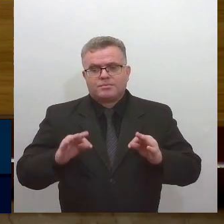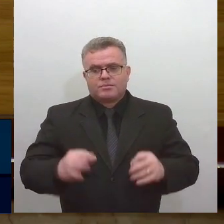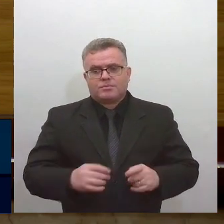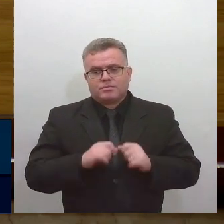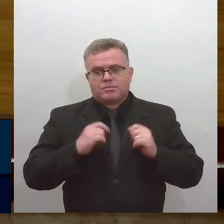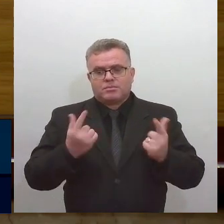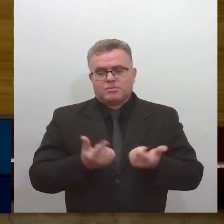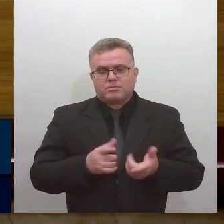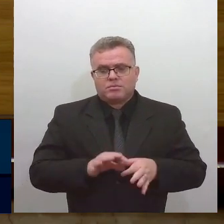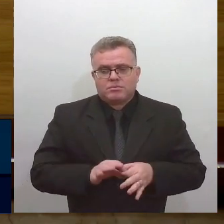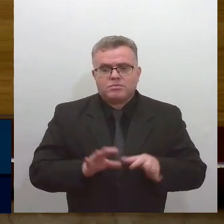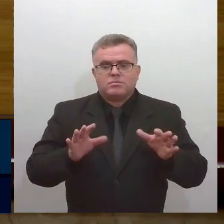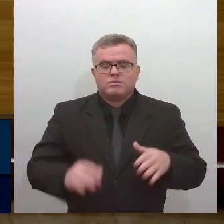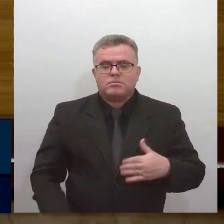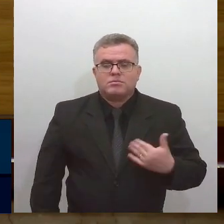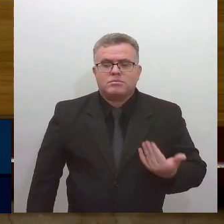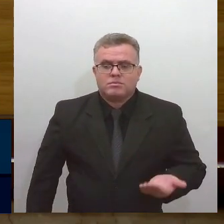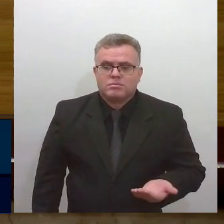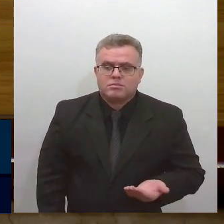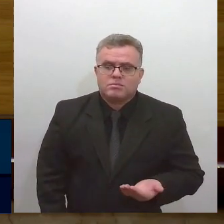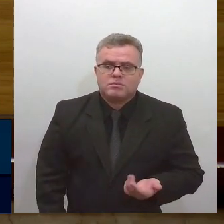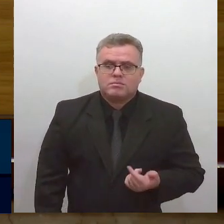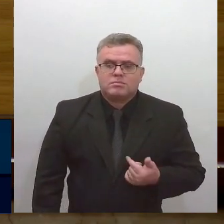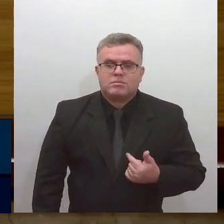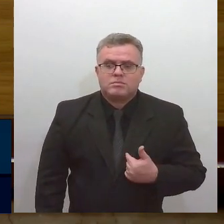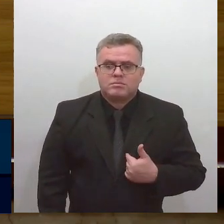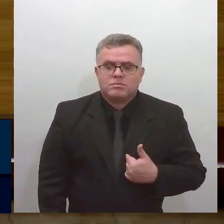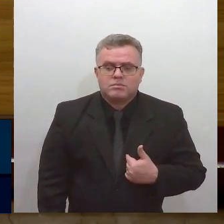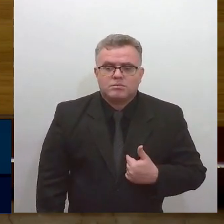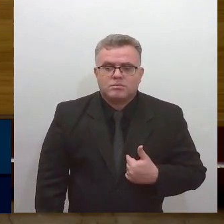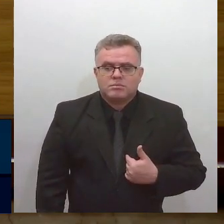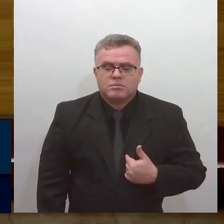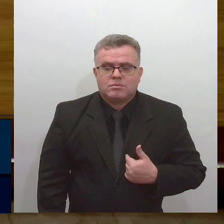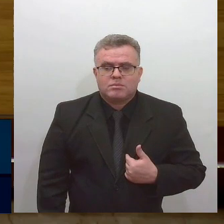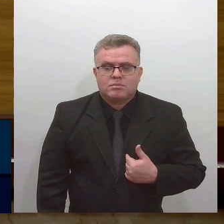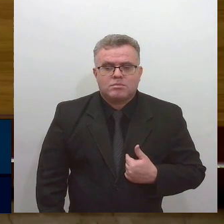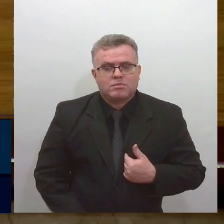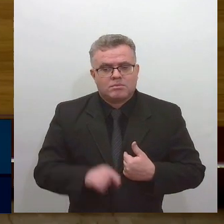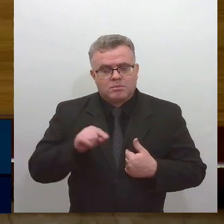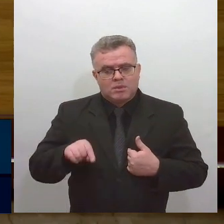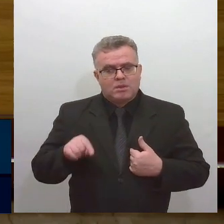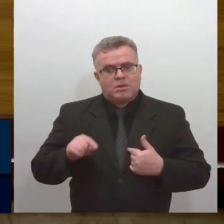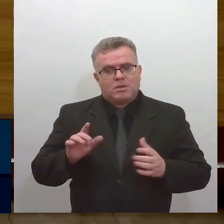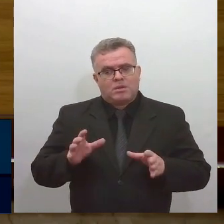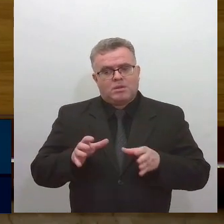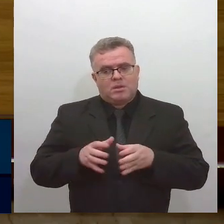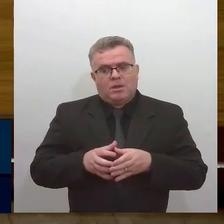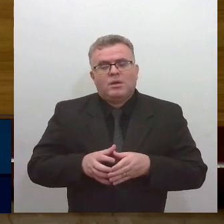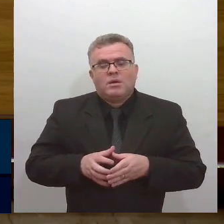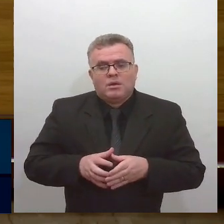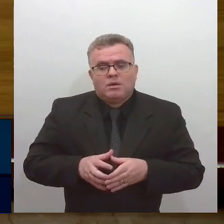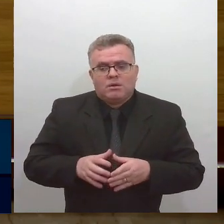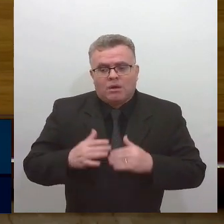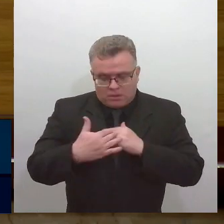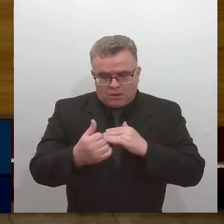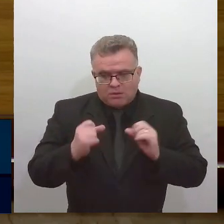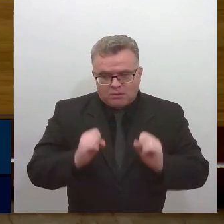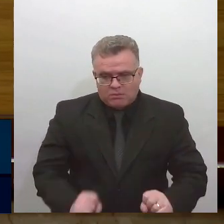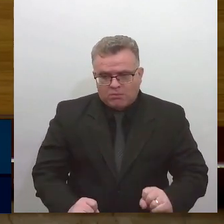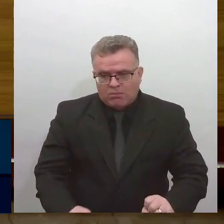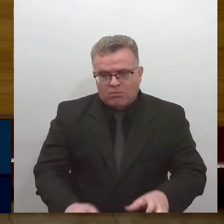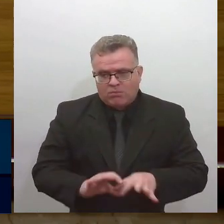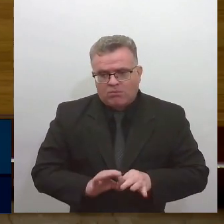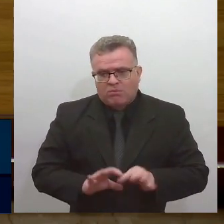à disposição Não só eu como denite está à disposição para em qualquer momento que fosse solicitado a gente poder estar aqui de